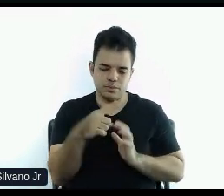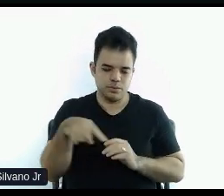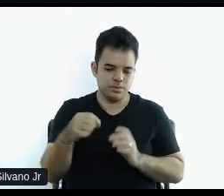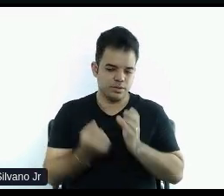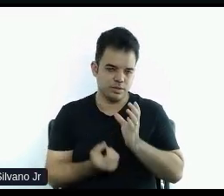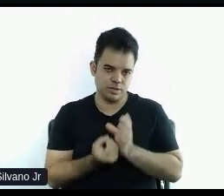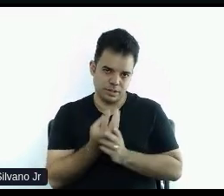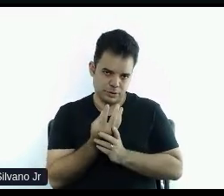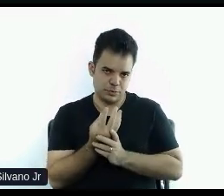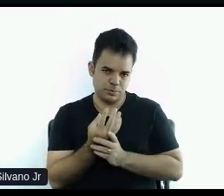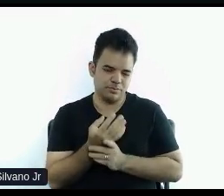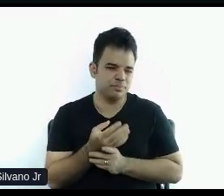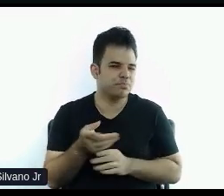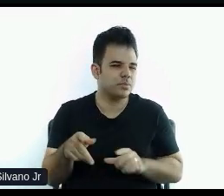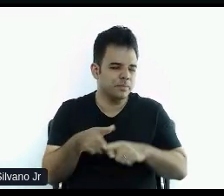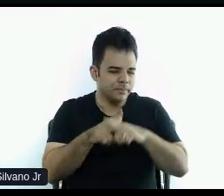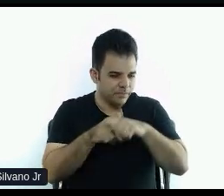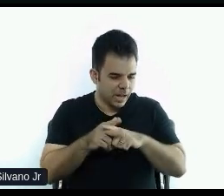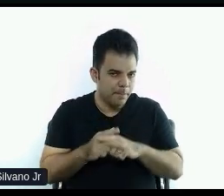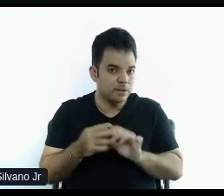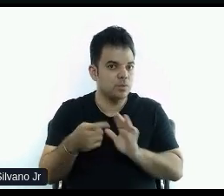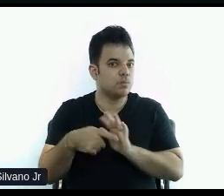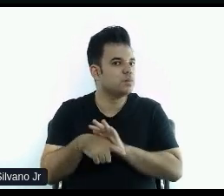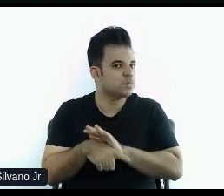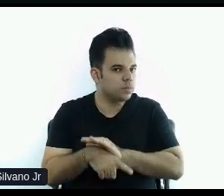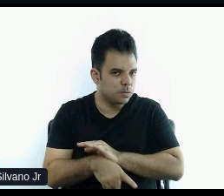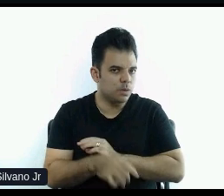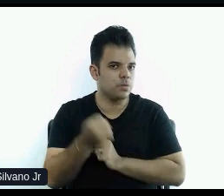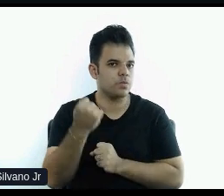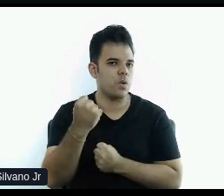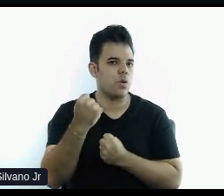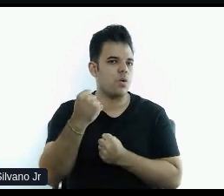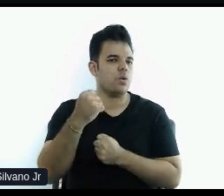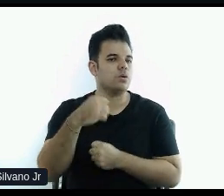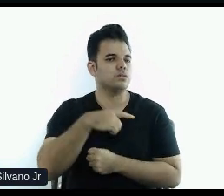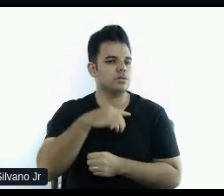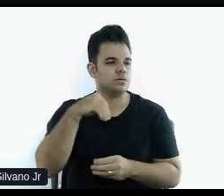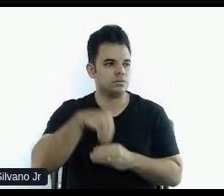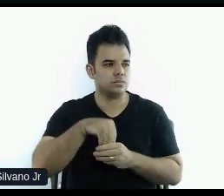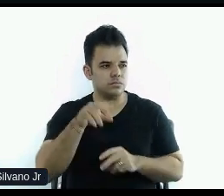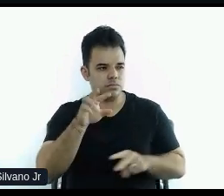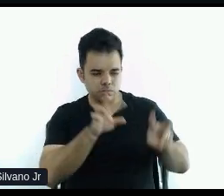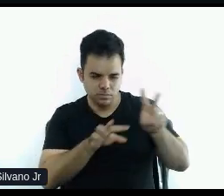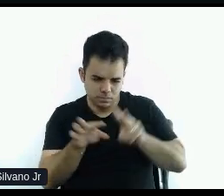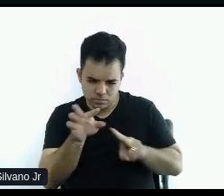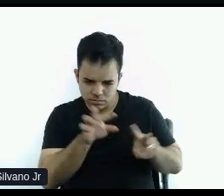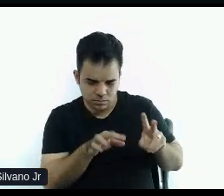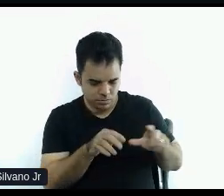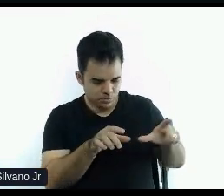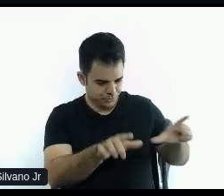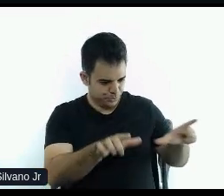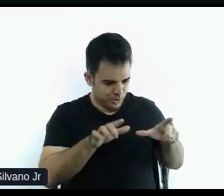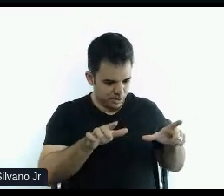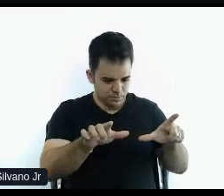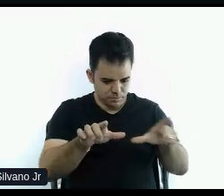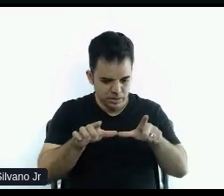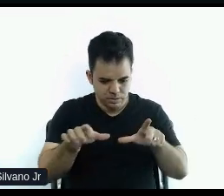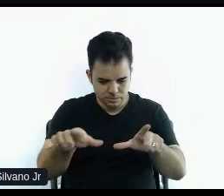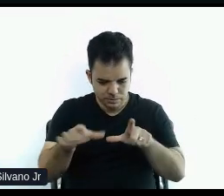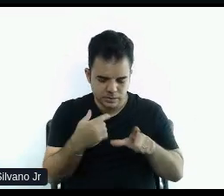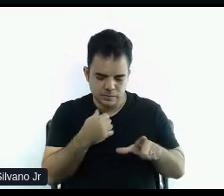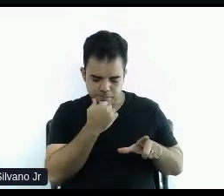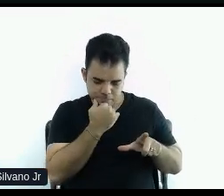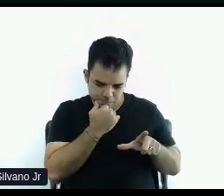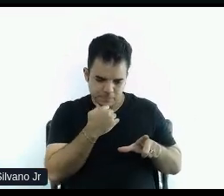ferramenta um pouco mais complexa, que é basicamente olhando para aqueles relatórios que foram gerados pelas ferramentas